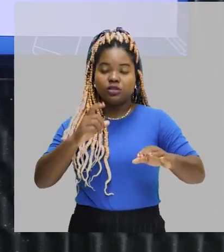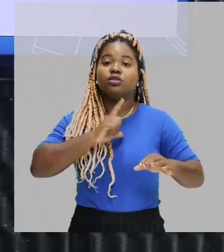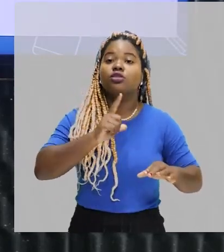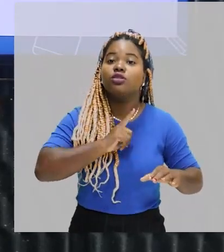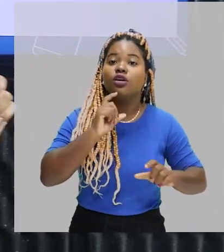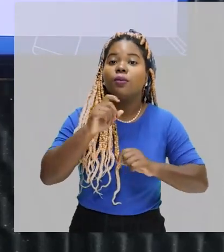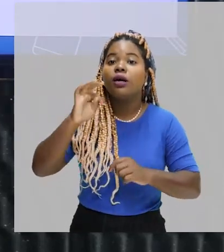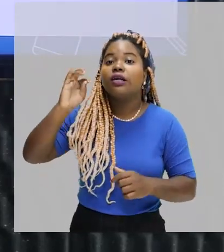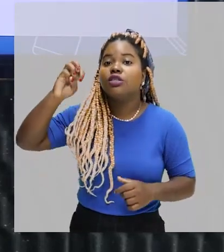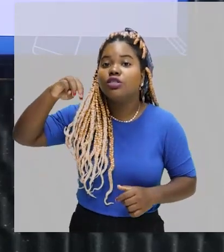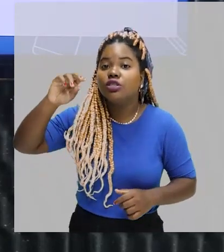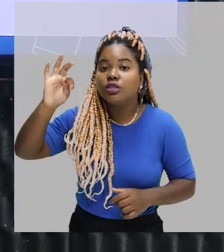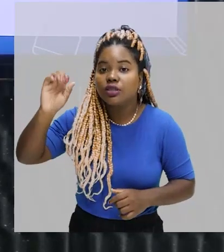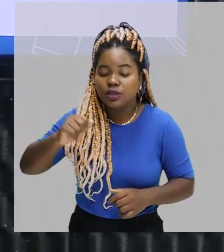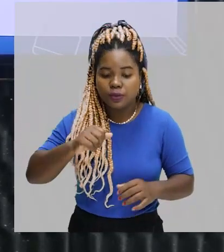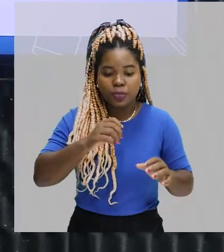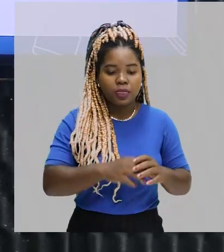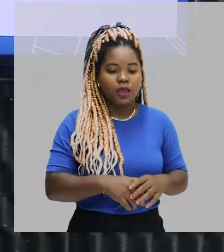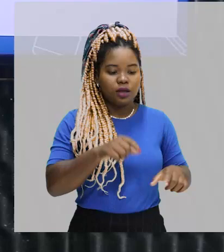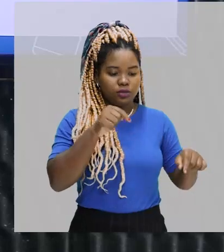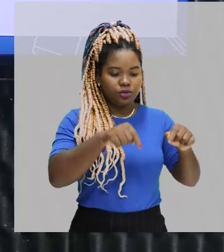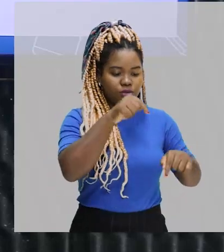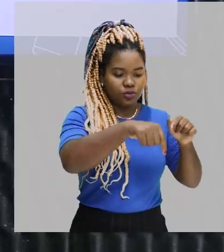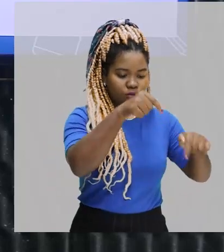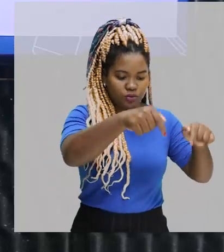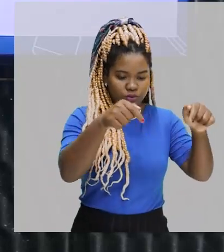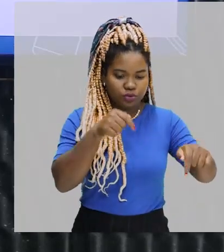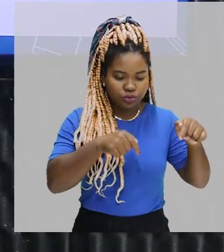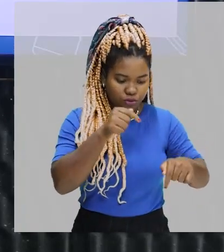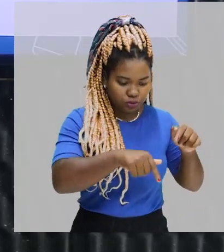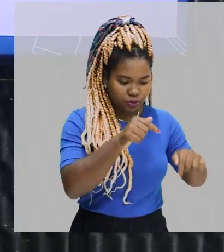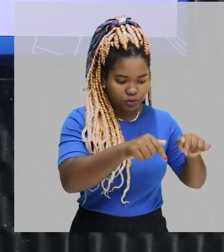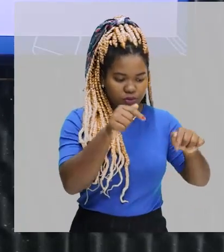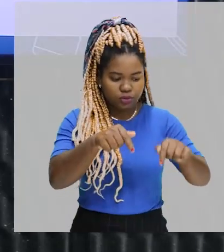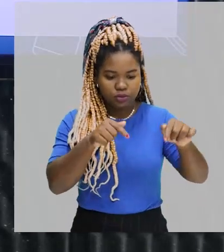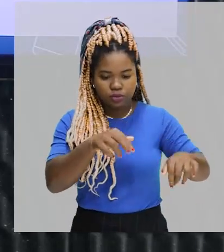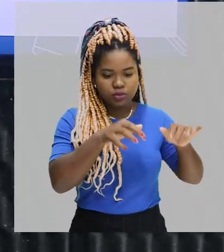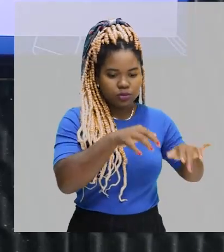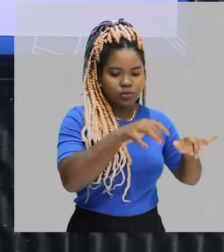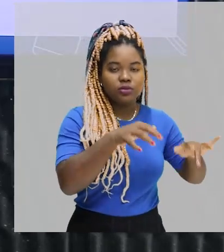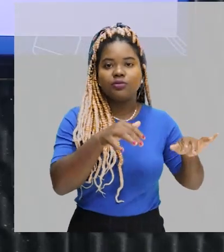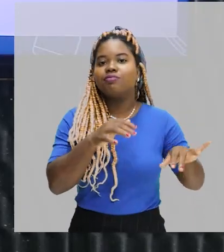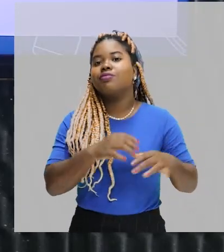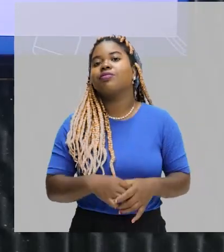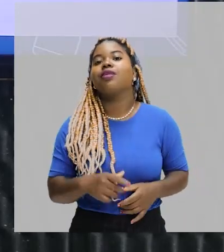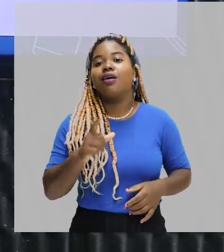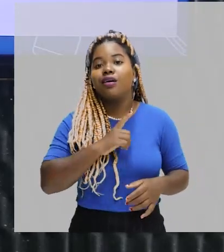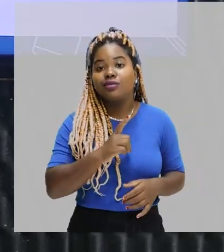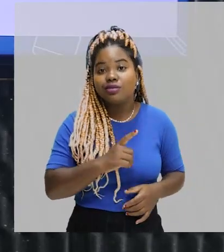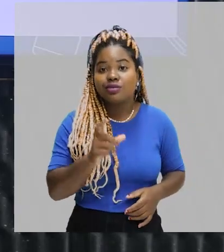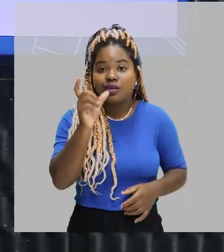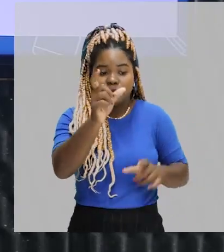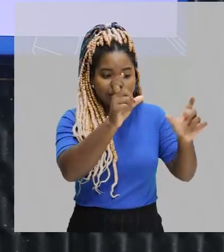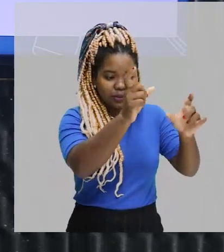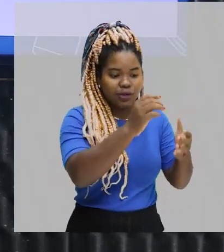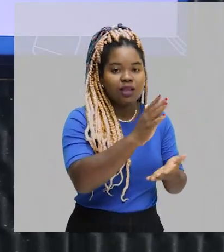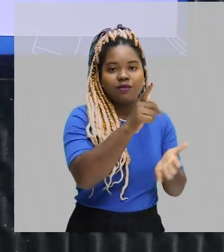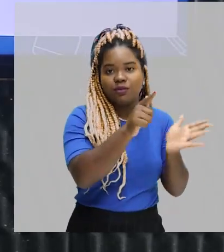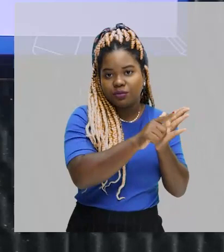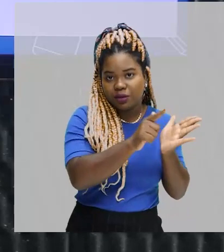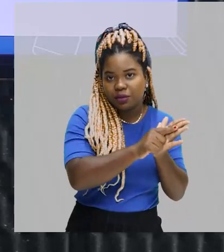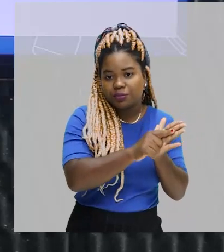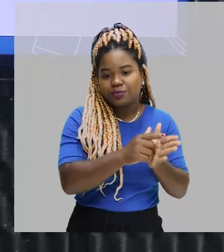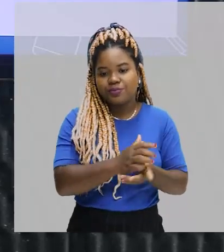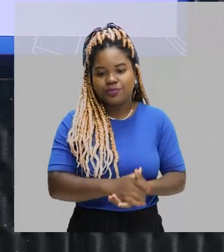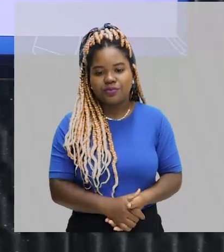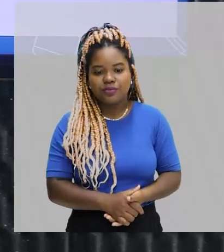né, uma fita, e batia lá no papel, ia formando as palavras. Então, aqui, eu devia ter colocado,